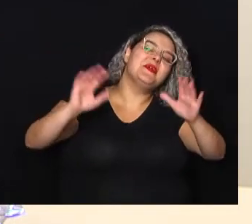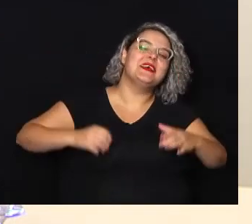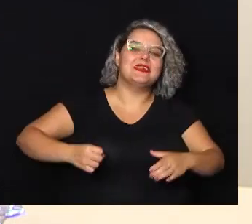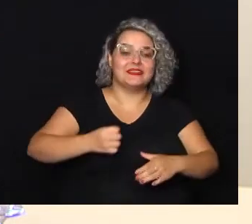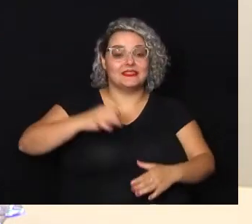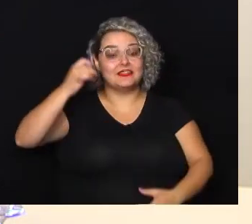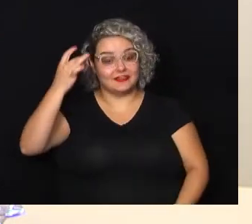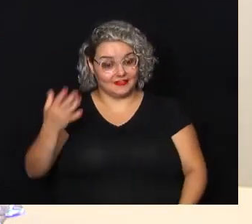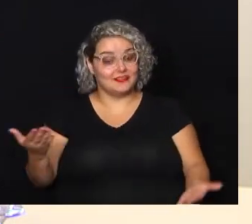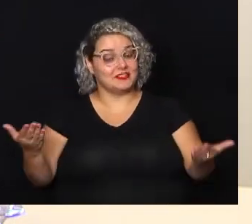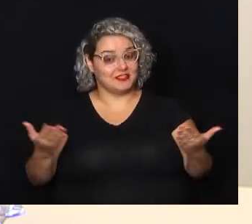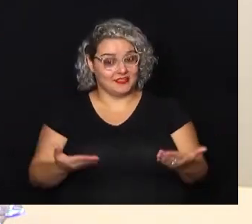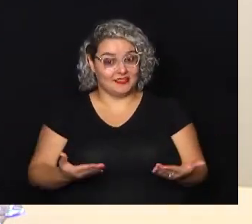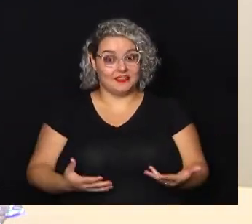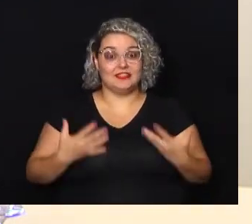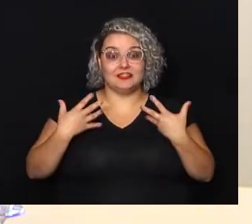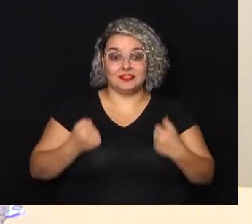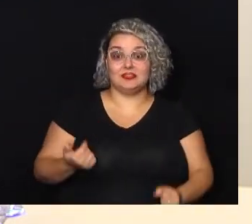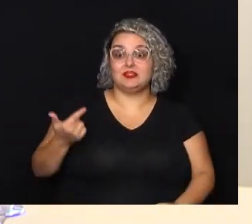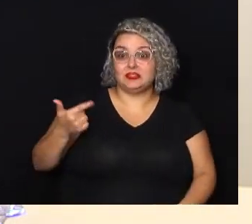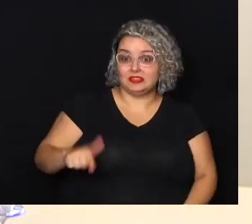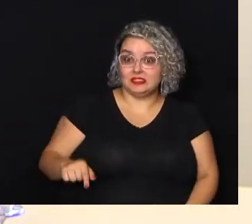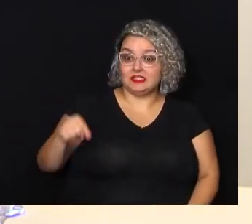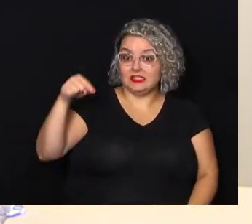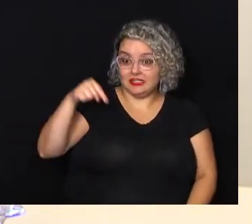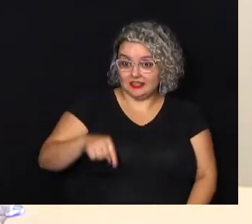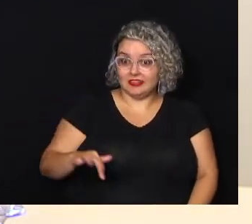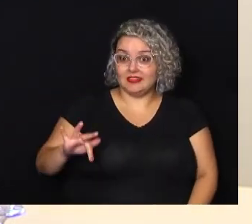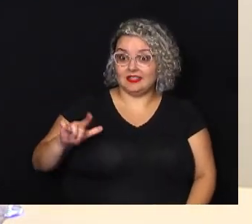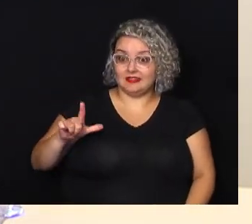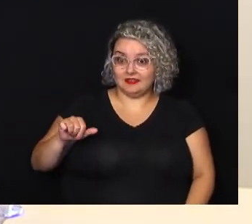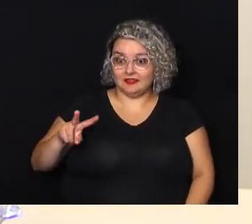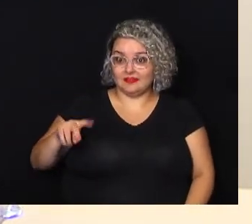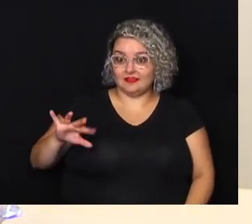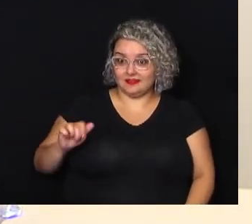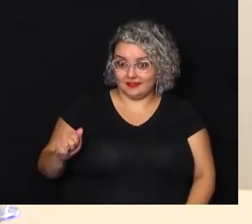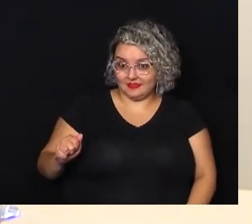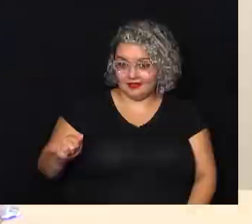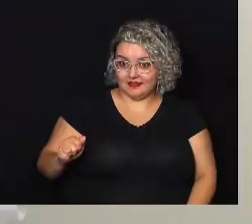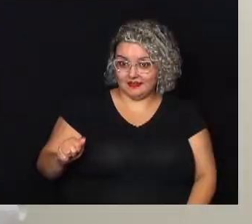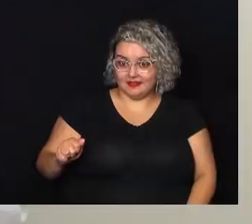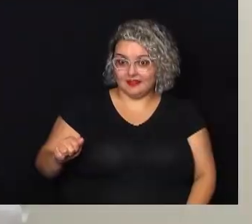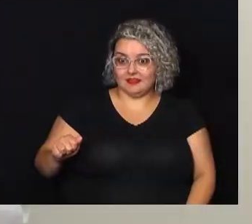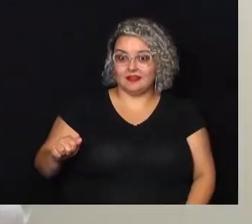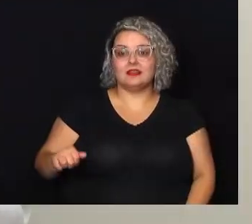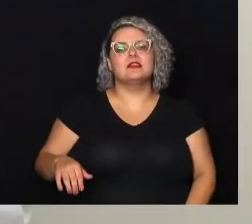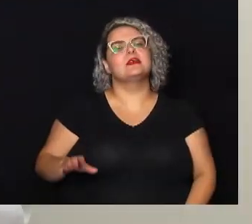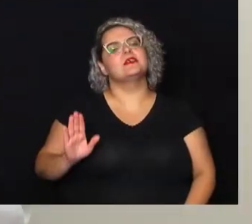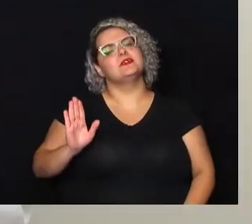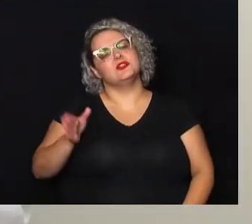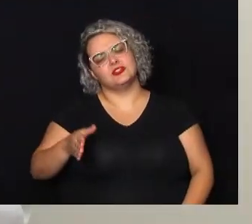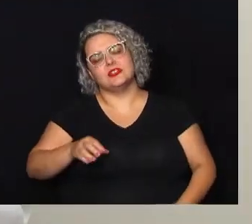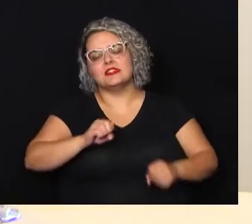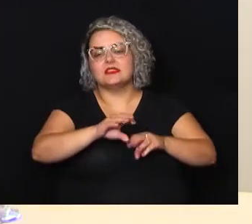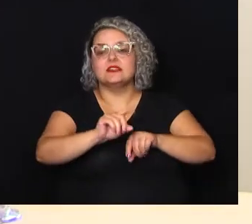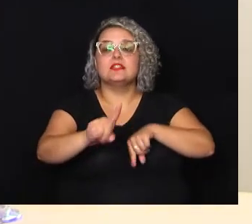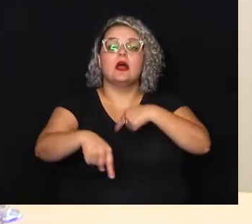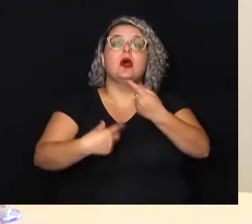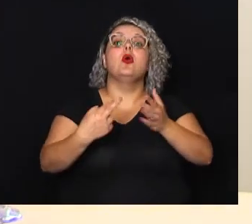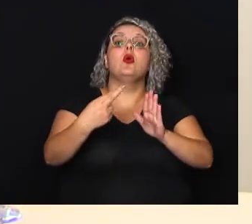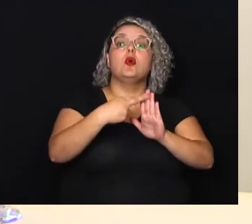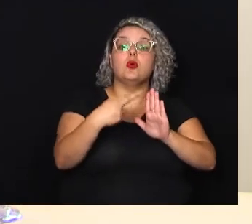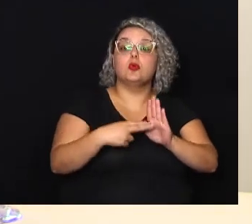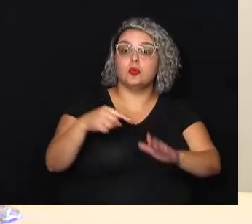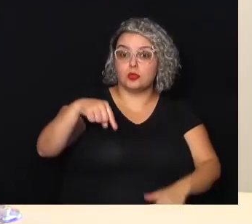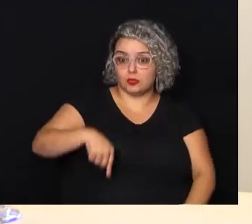Olá, Cozinha Fácil no ar e hoje a gente recebe novamente aqui a Flávia da Mota, ela que